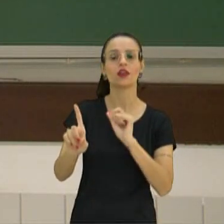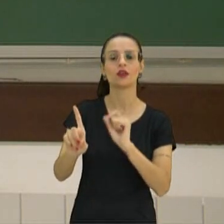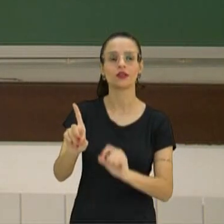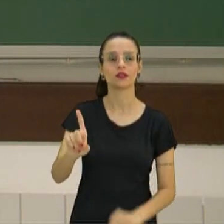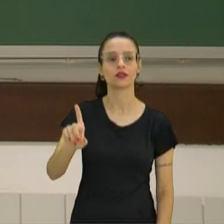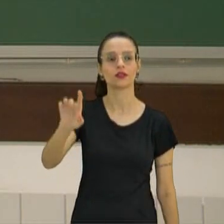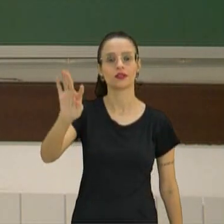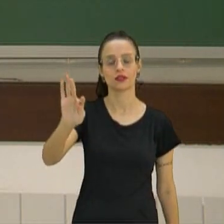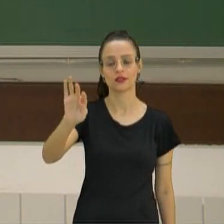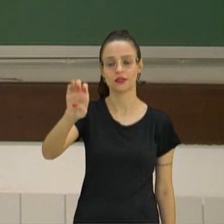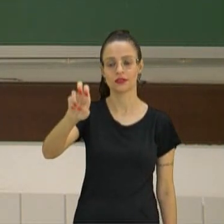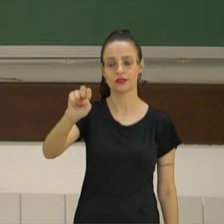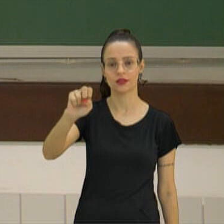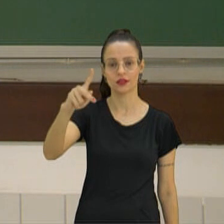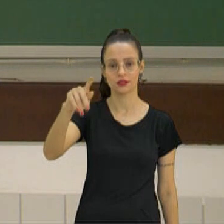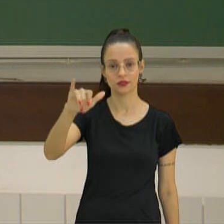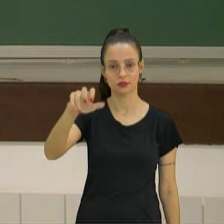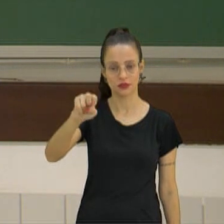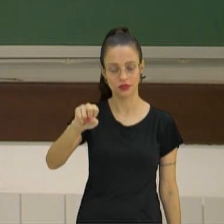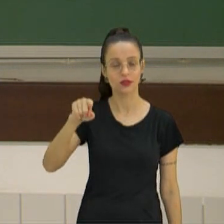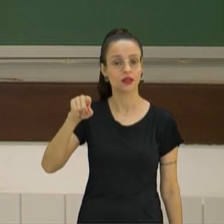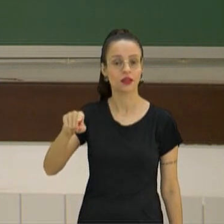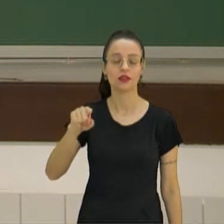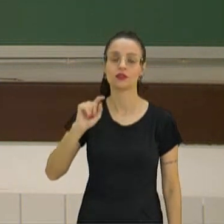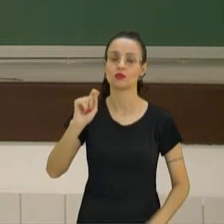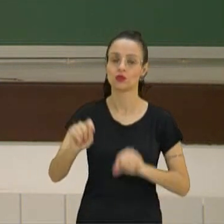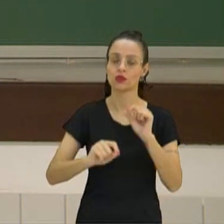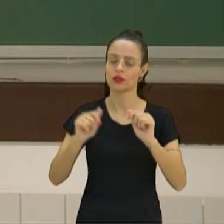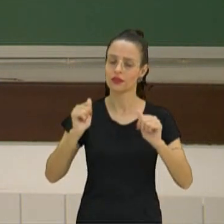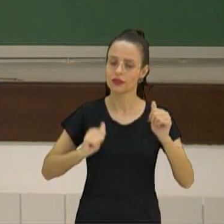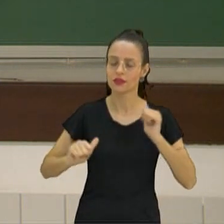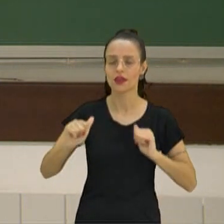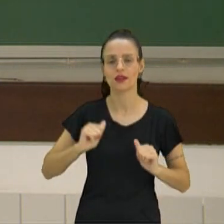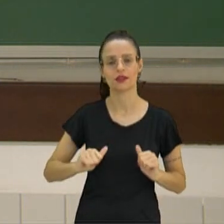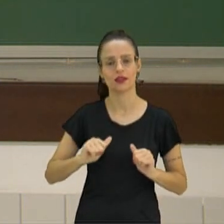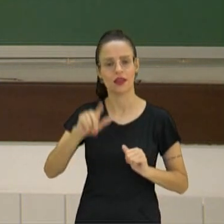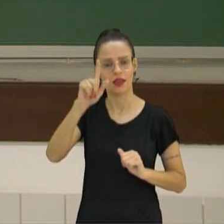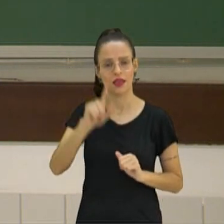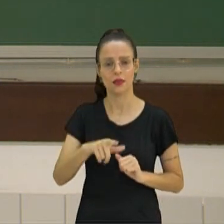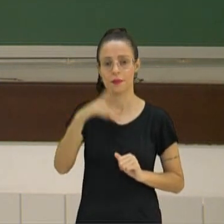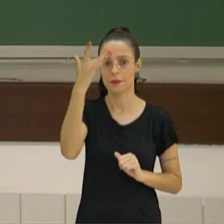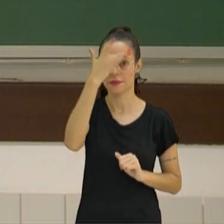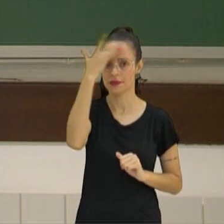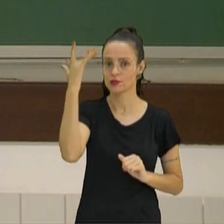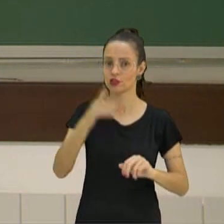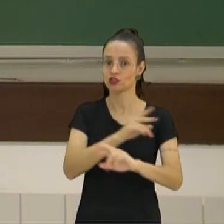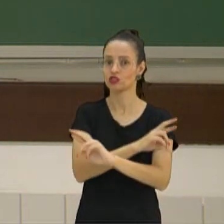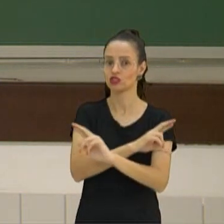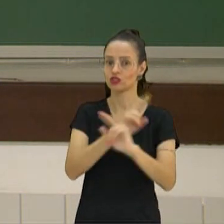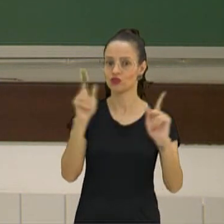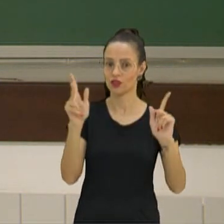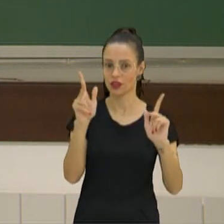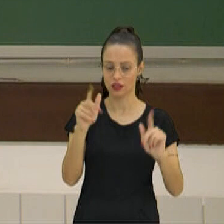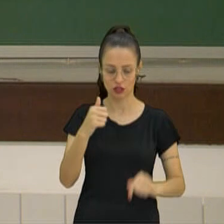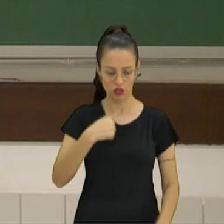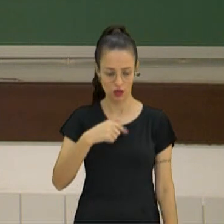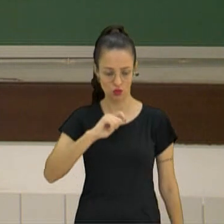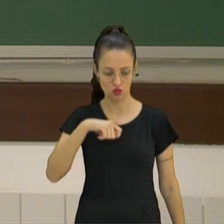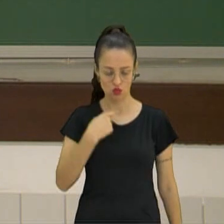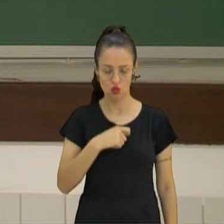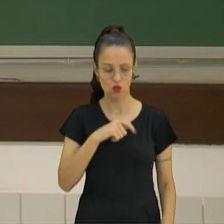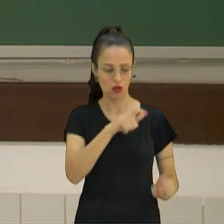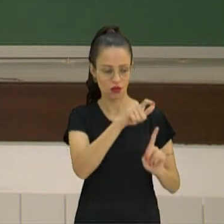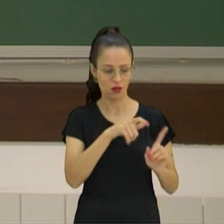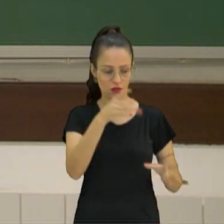foi o Téspis. Então, essa é a ideia do ator, ele ser uma pessoa diferente de quem ele é, conseguir